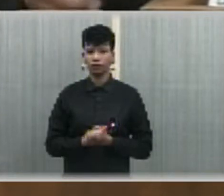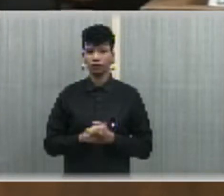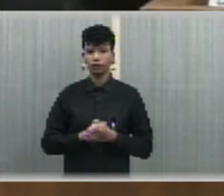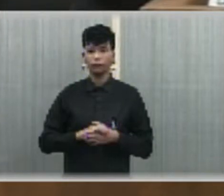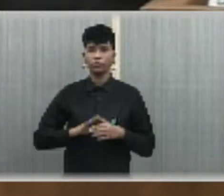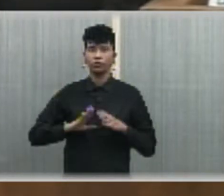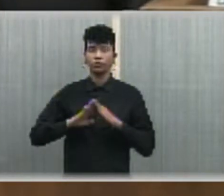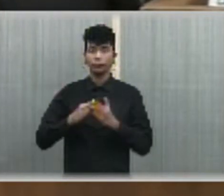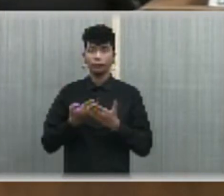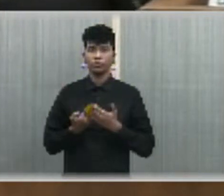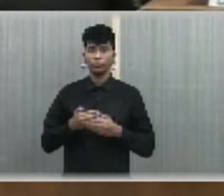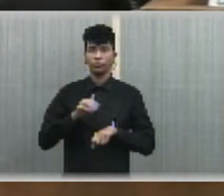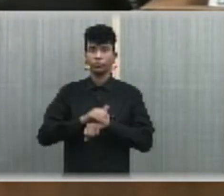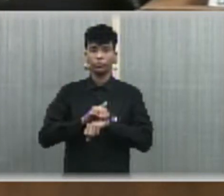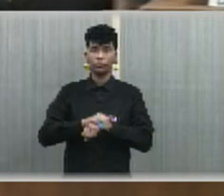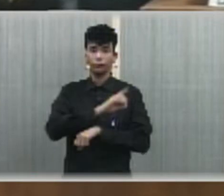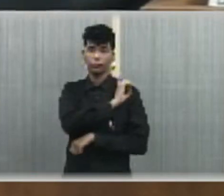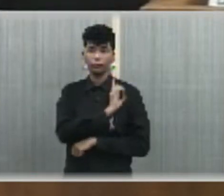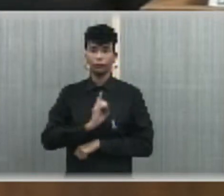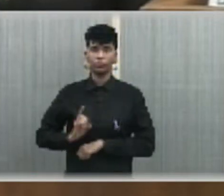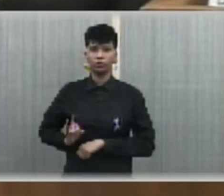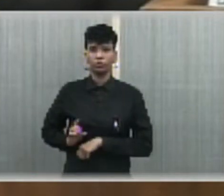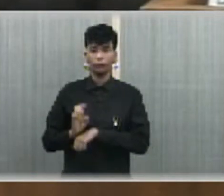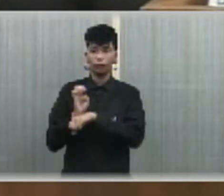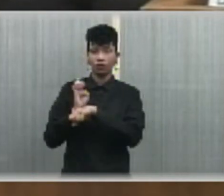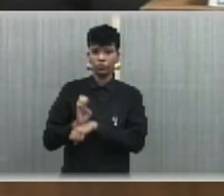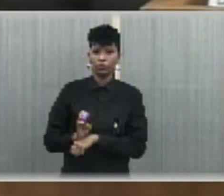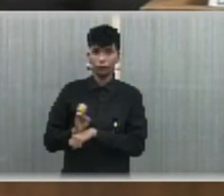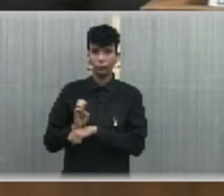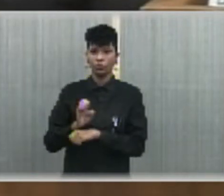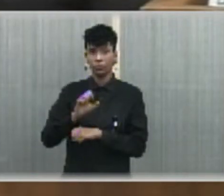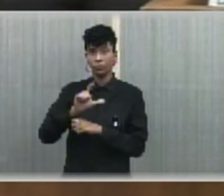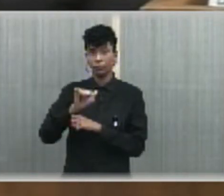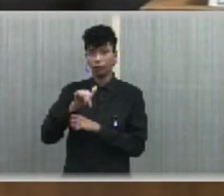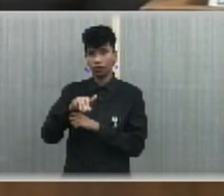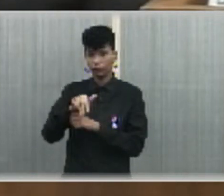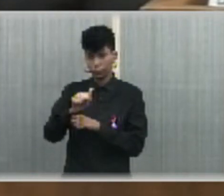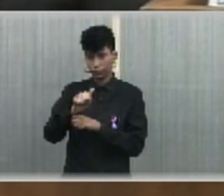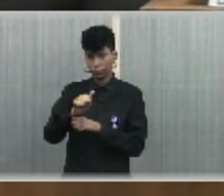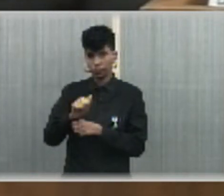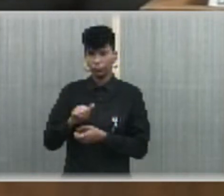Requerimento de autoria do deputado estadual Francisco Lima,